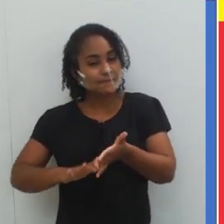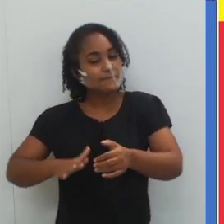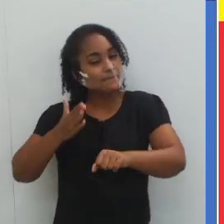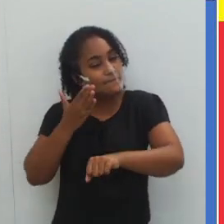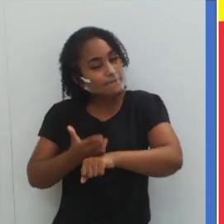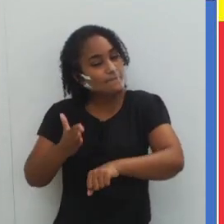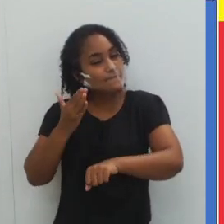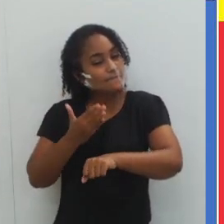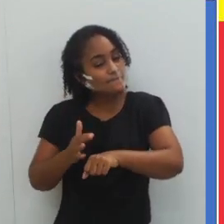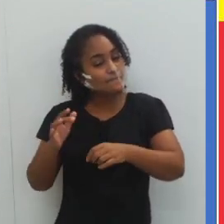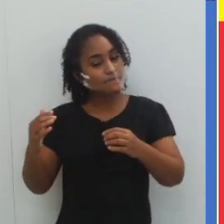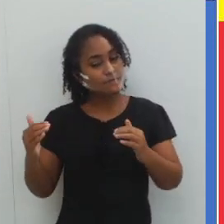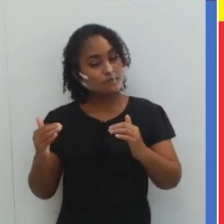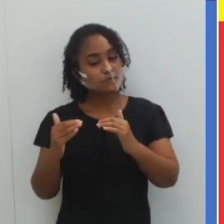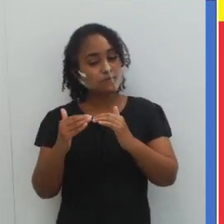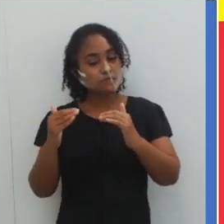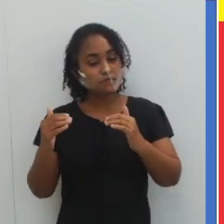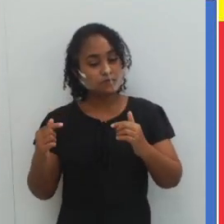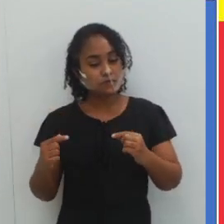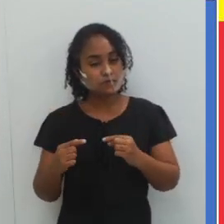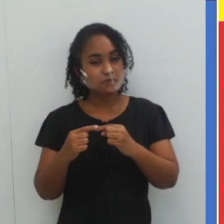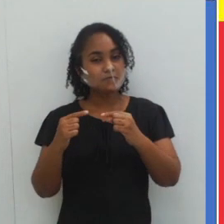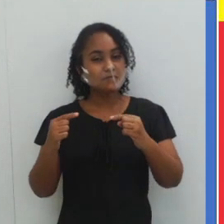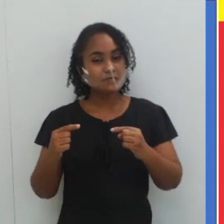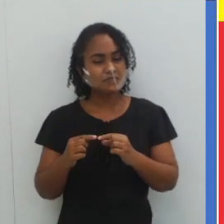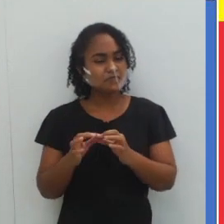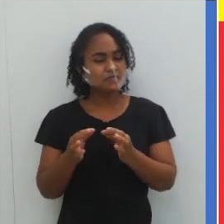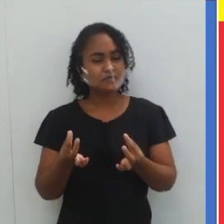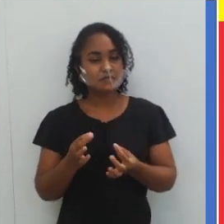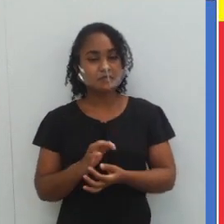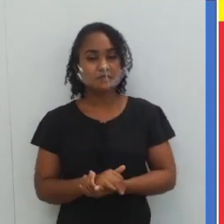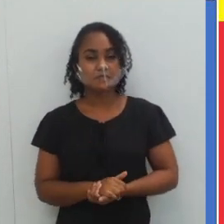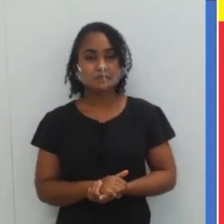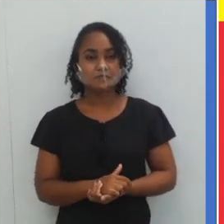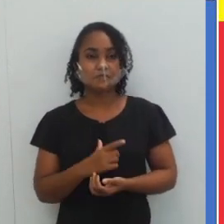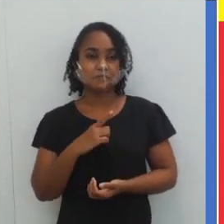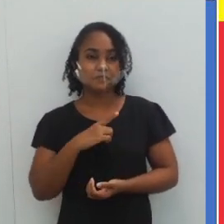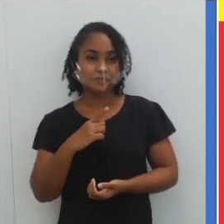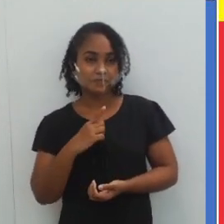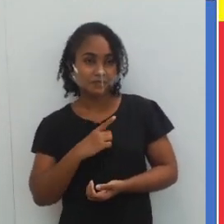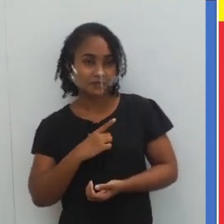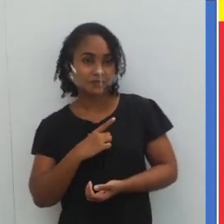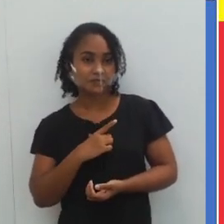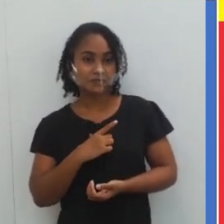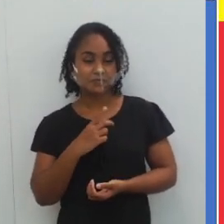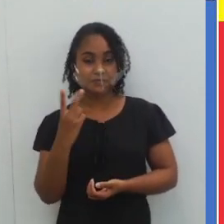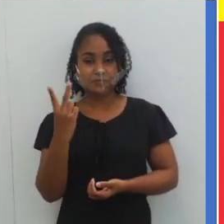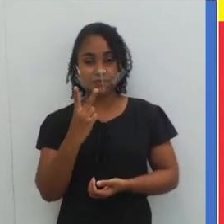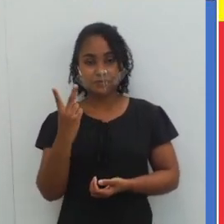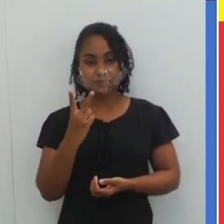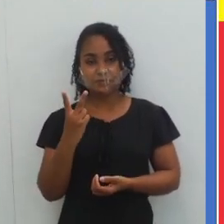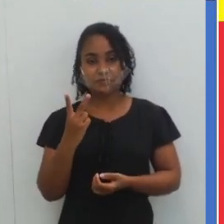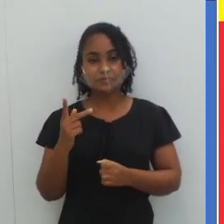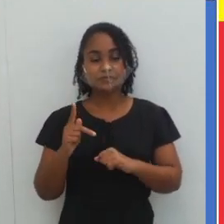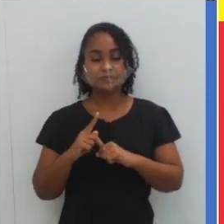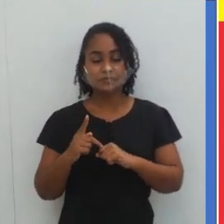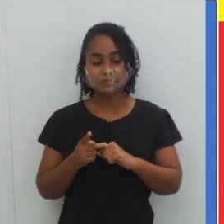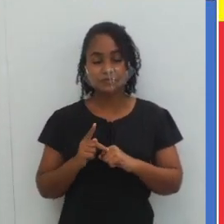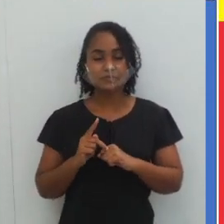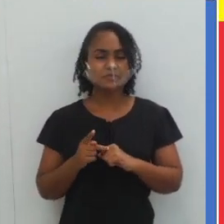gente praticar e encaixar de uma maneira muito simples. Eu trago aí dois pronomes,